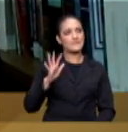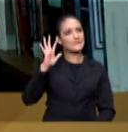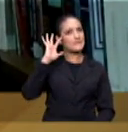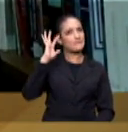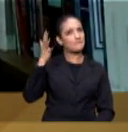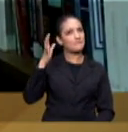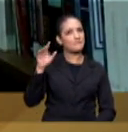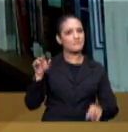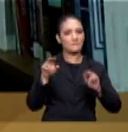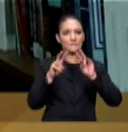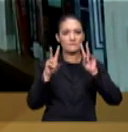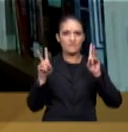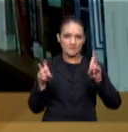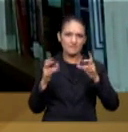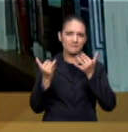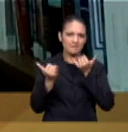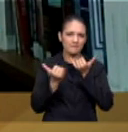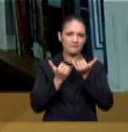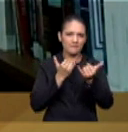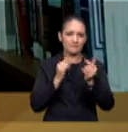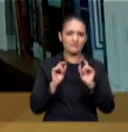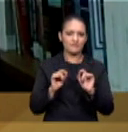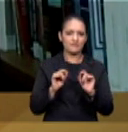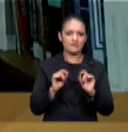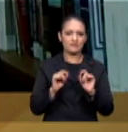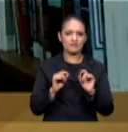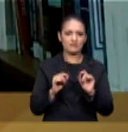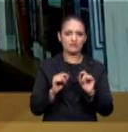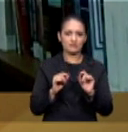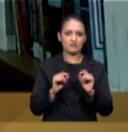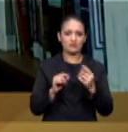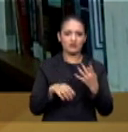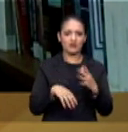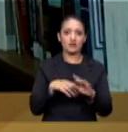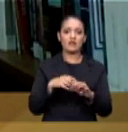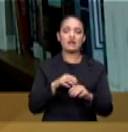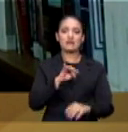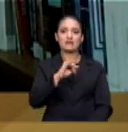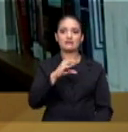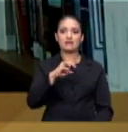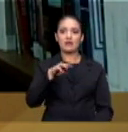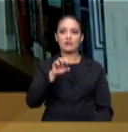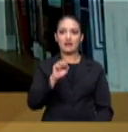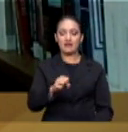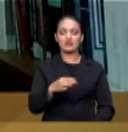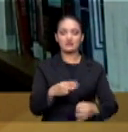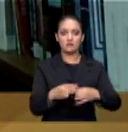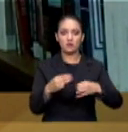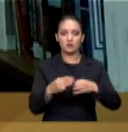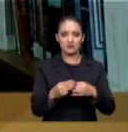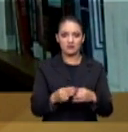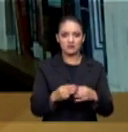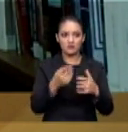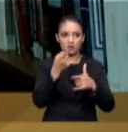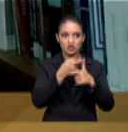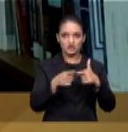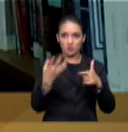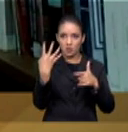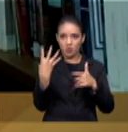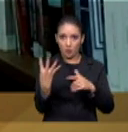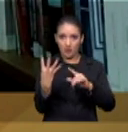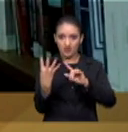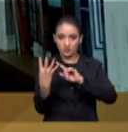sobre matéria análoga, quando entendeu que a cota parte do ICMS dos municípios, prevista também na